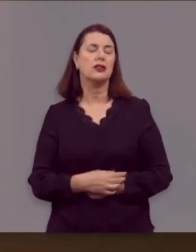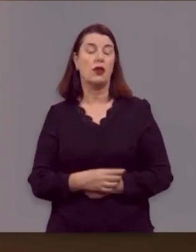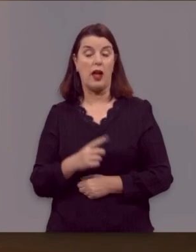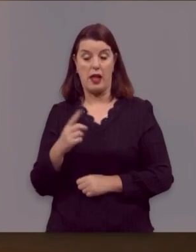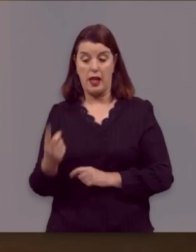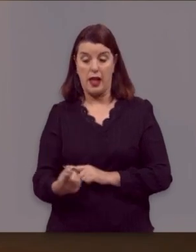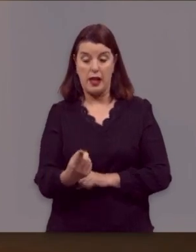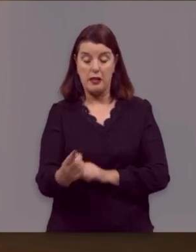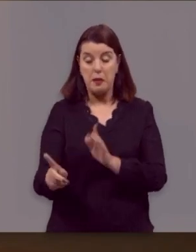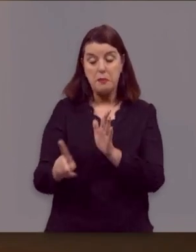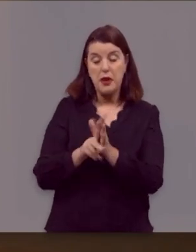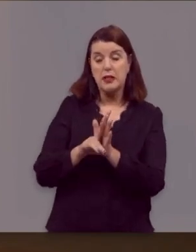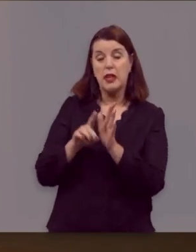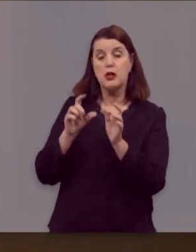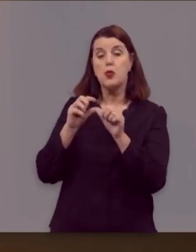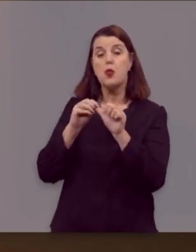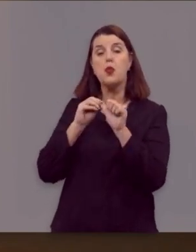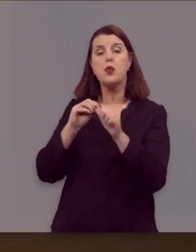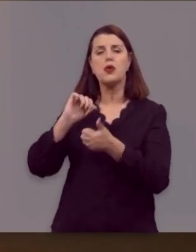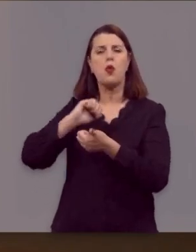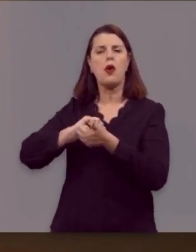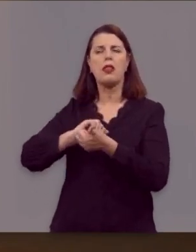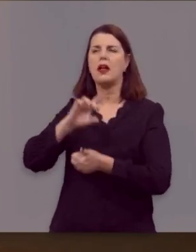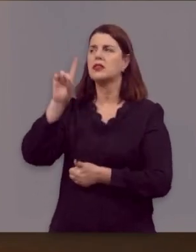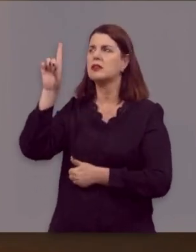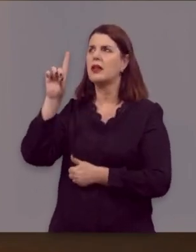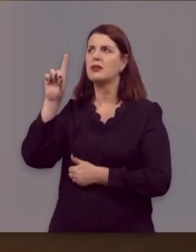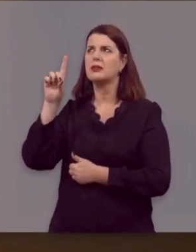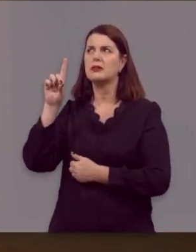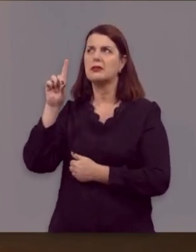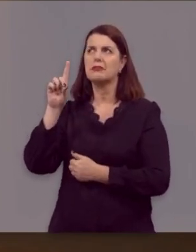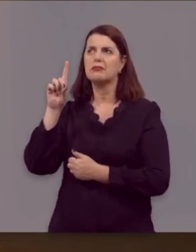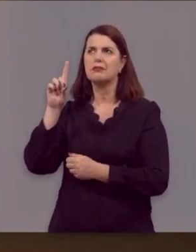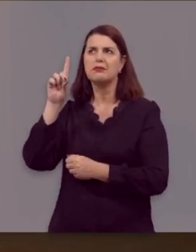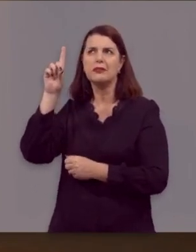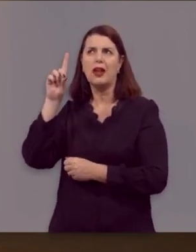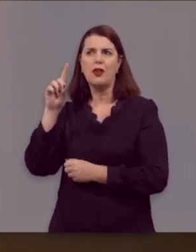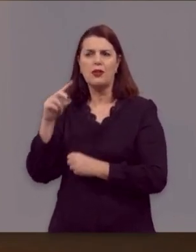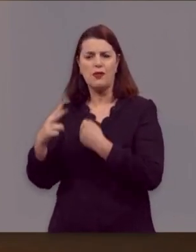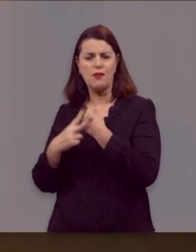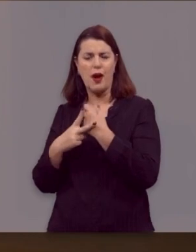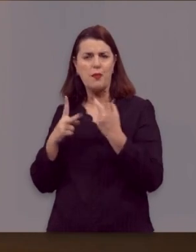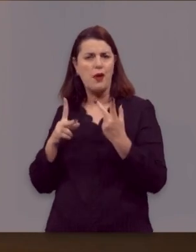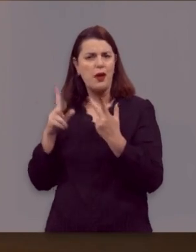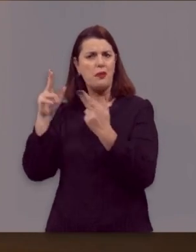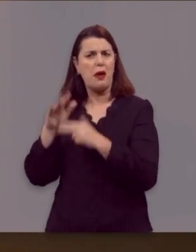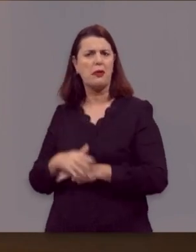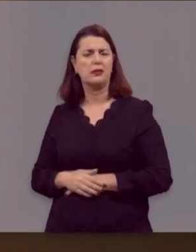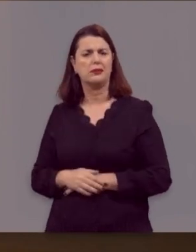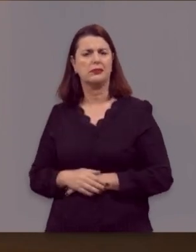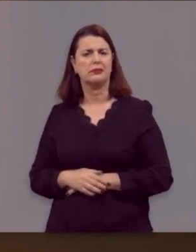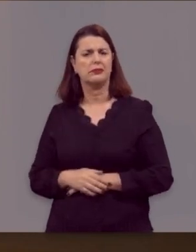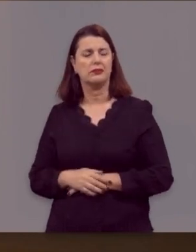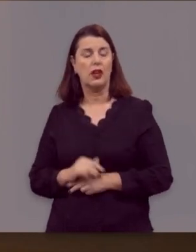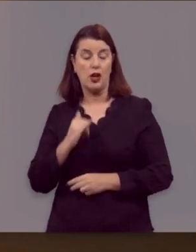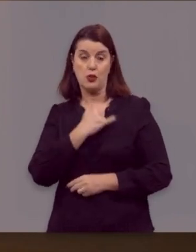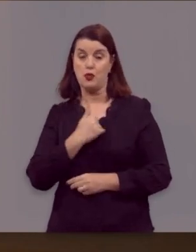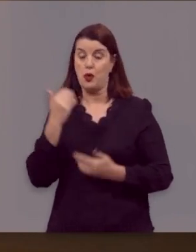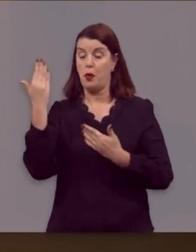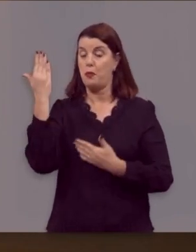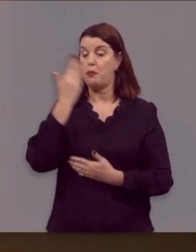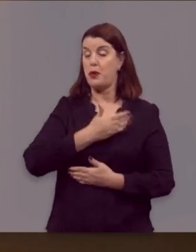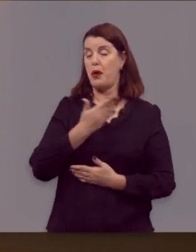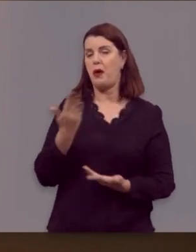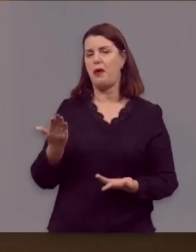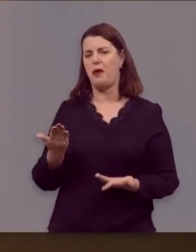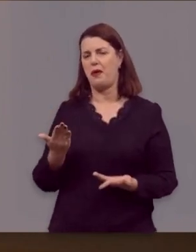eternidade é um atributo exclusivo de Deus, então, se o verbo é eterno, ele é Deus. E João já prova a sua tese